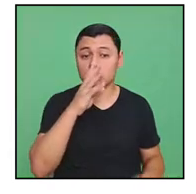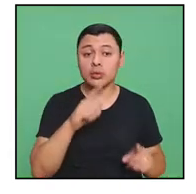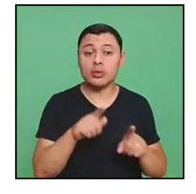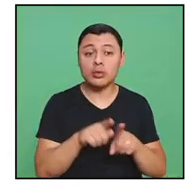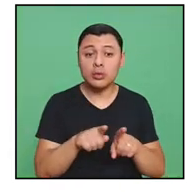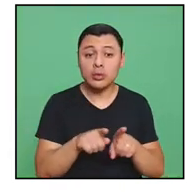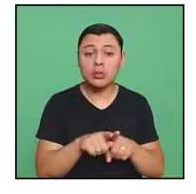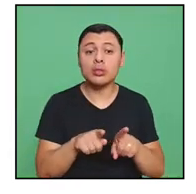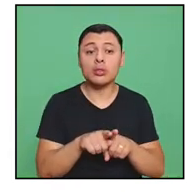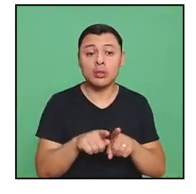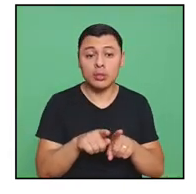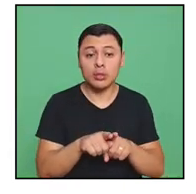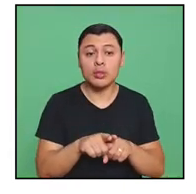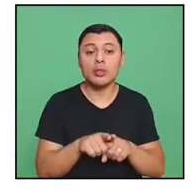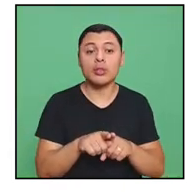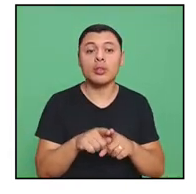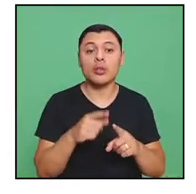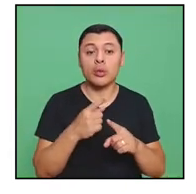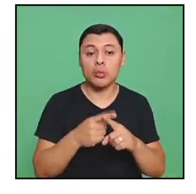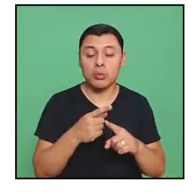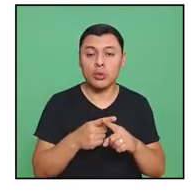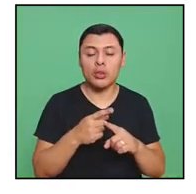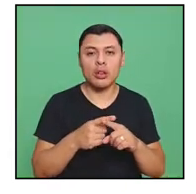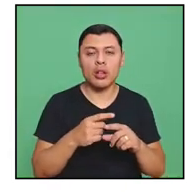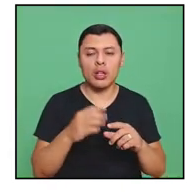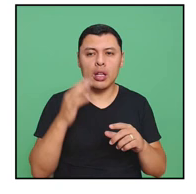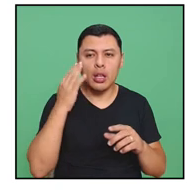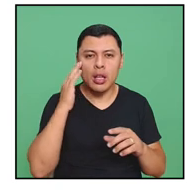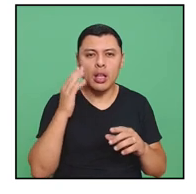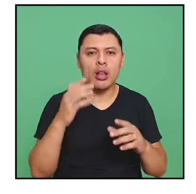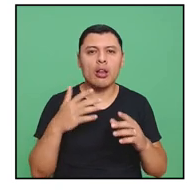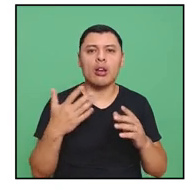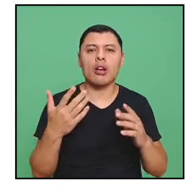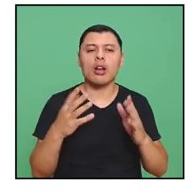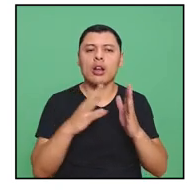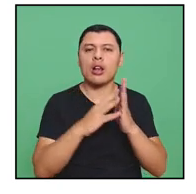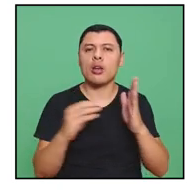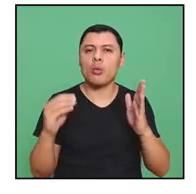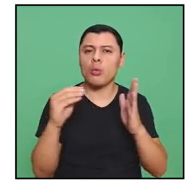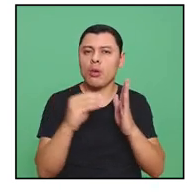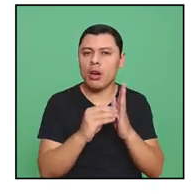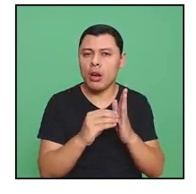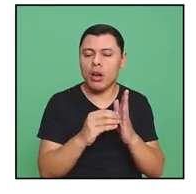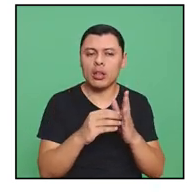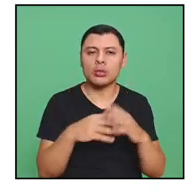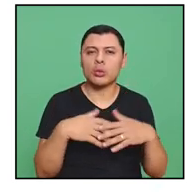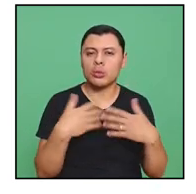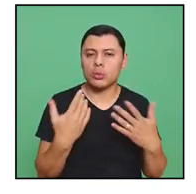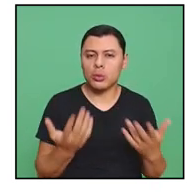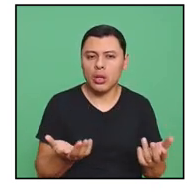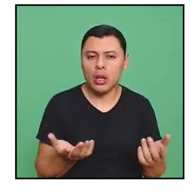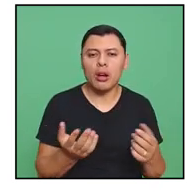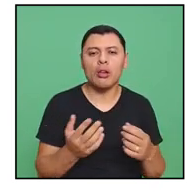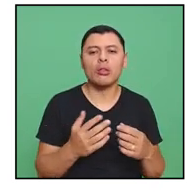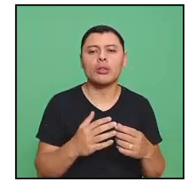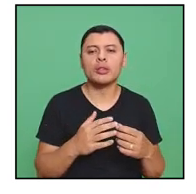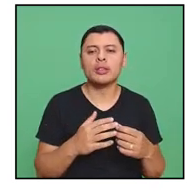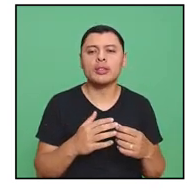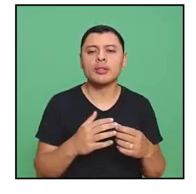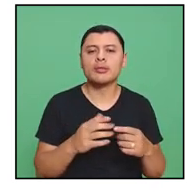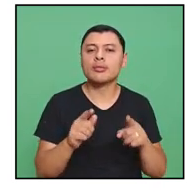aprender as linguagens, entender como funciona e tal, justamente para também